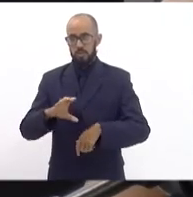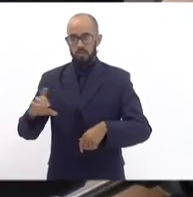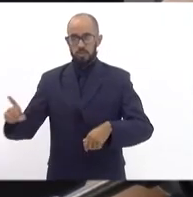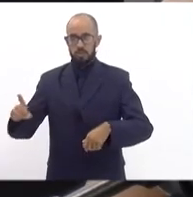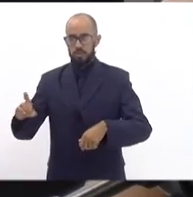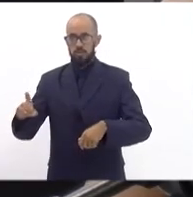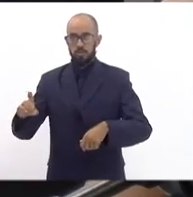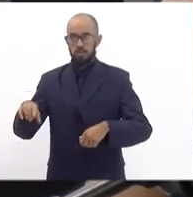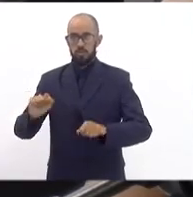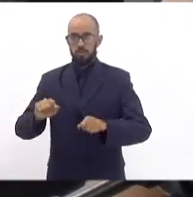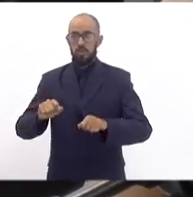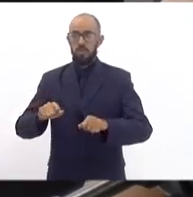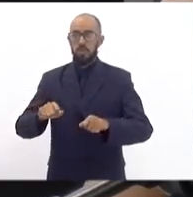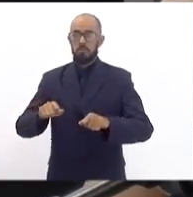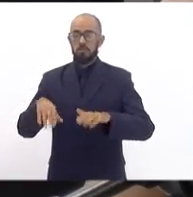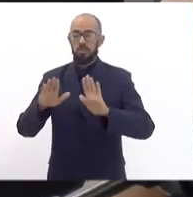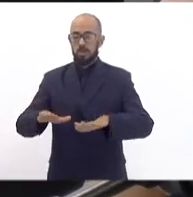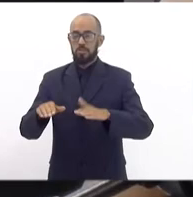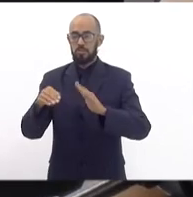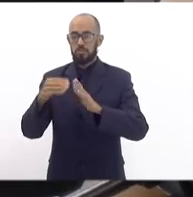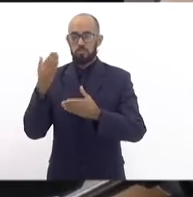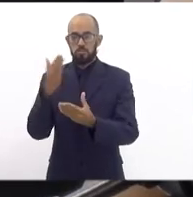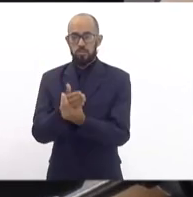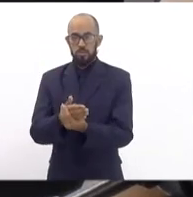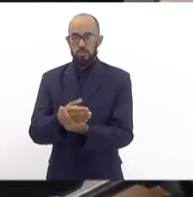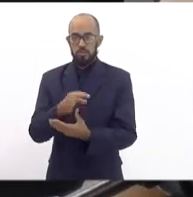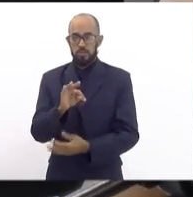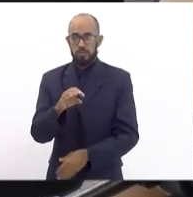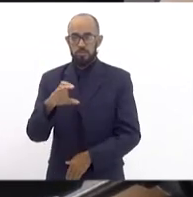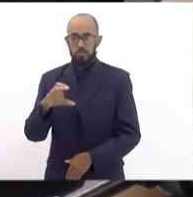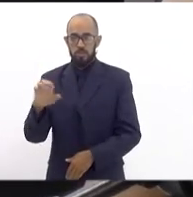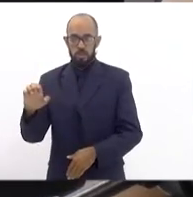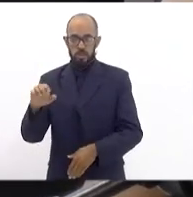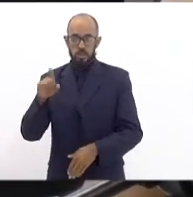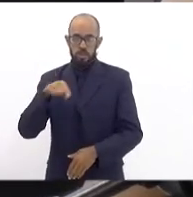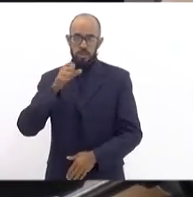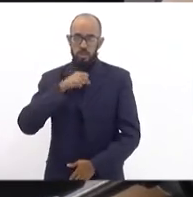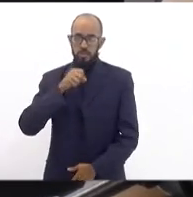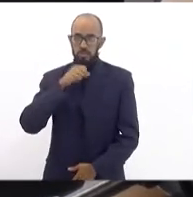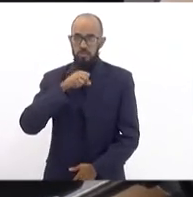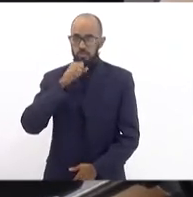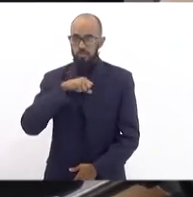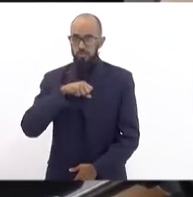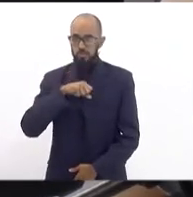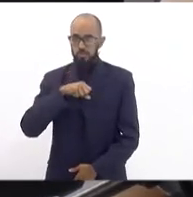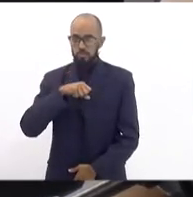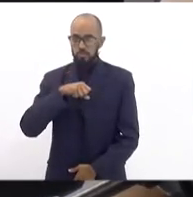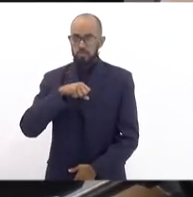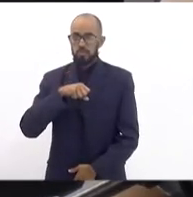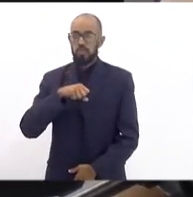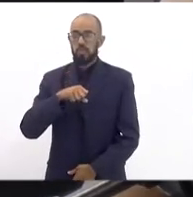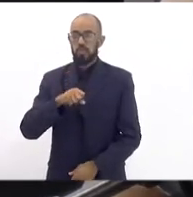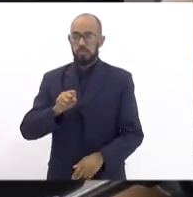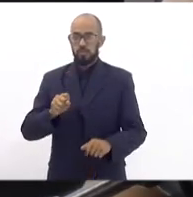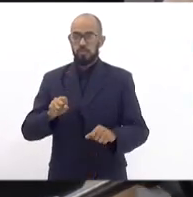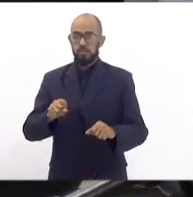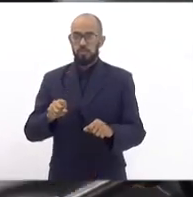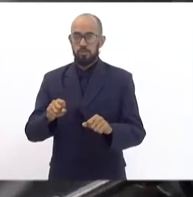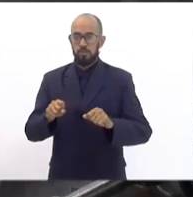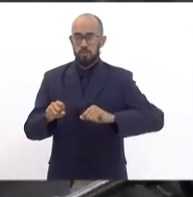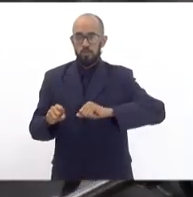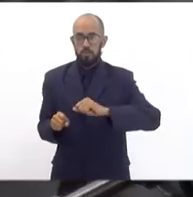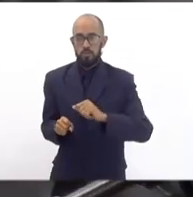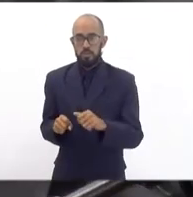nova, mas os processos do tribunal são antigos. Então, tem essa continuidade. O tribunal tem todas